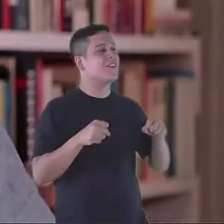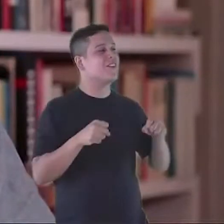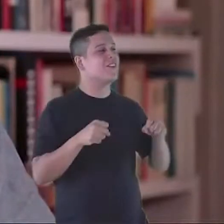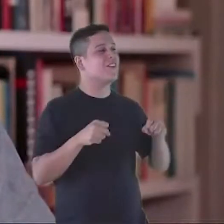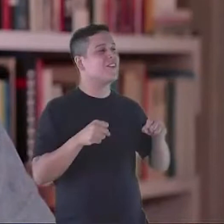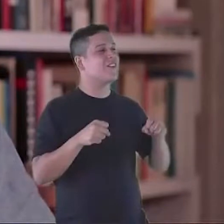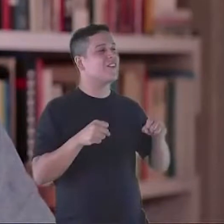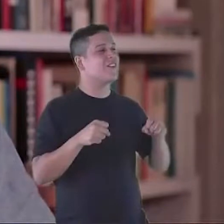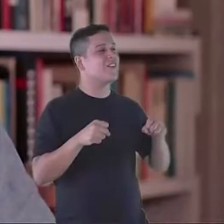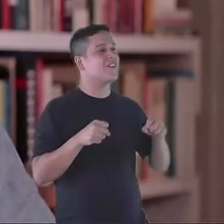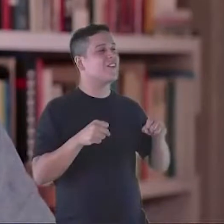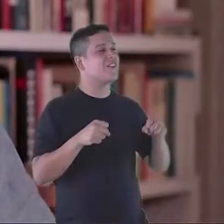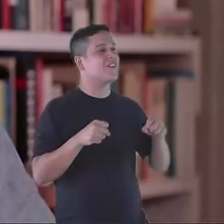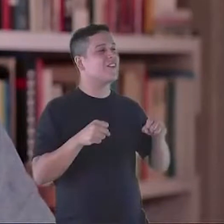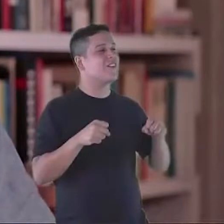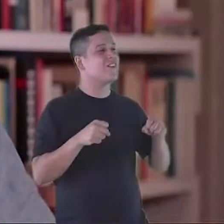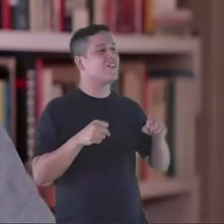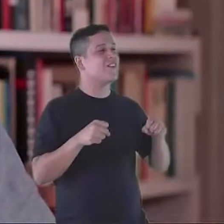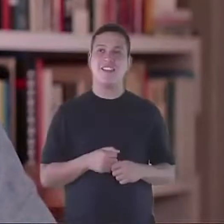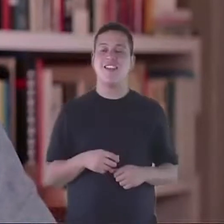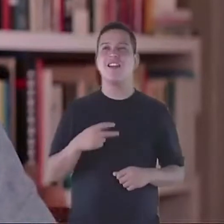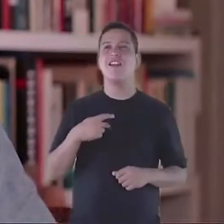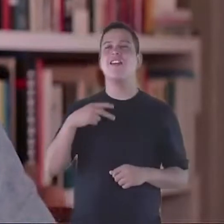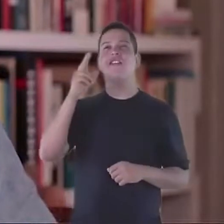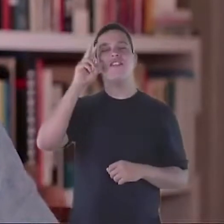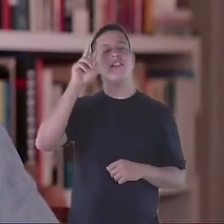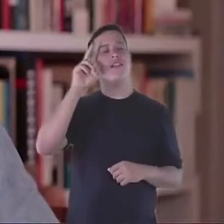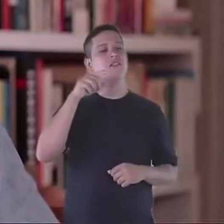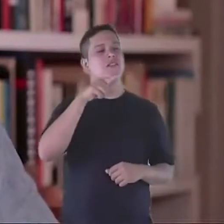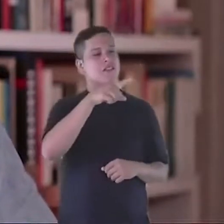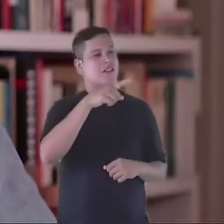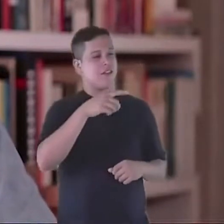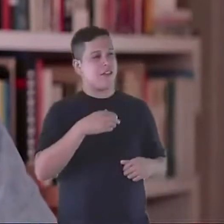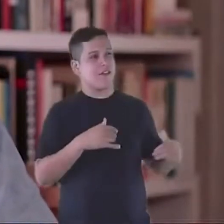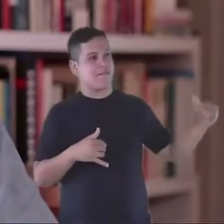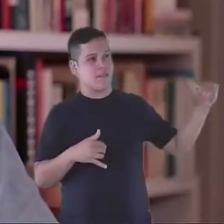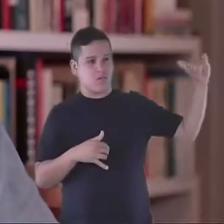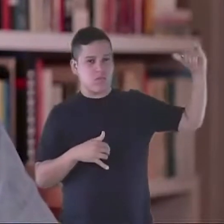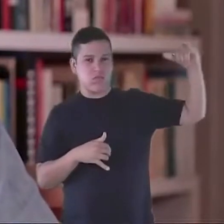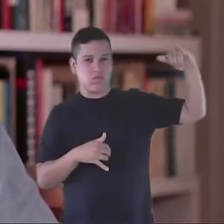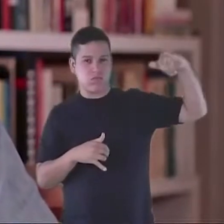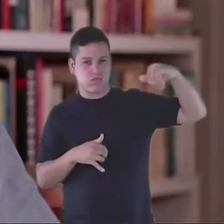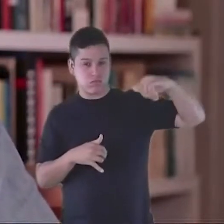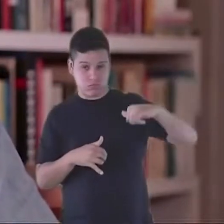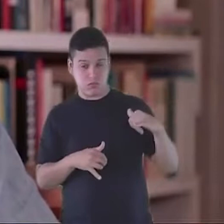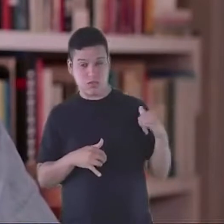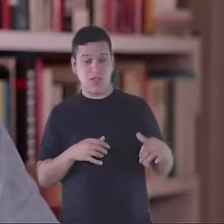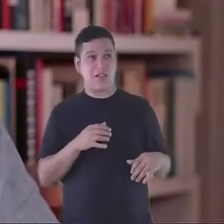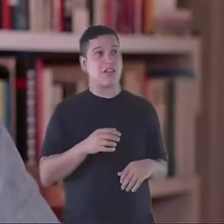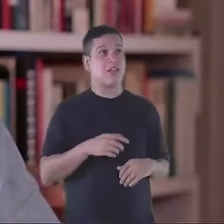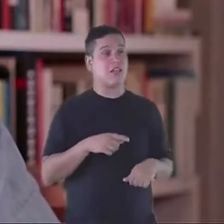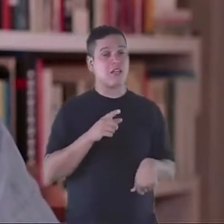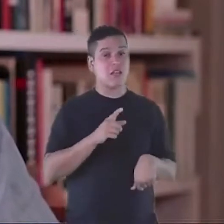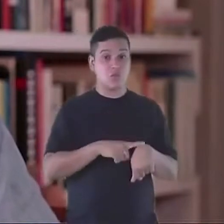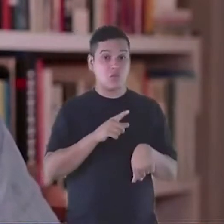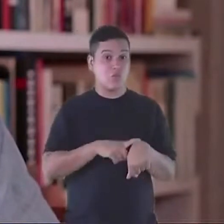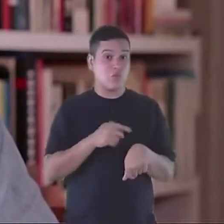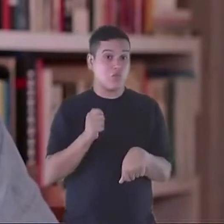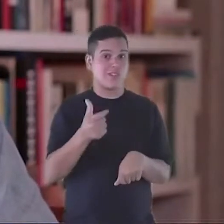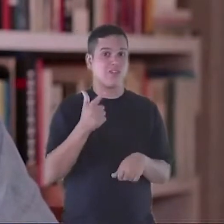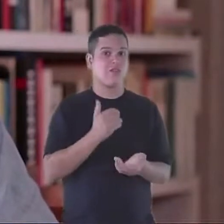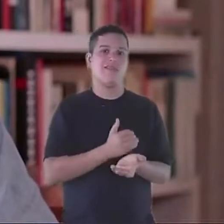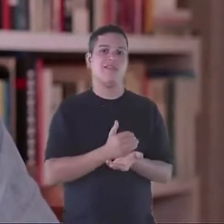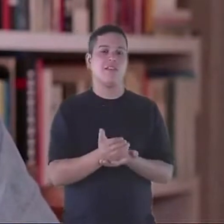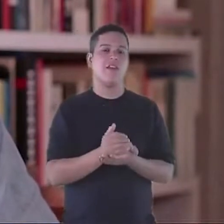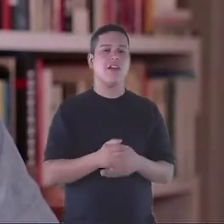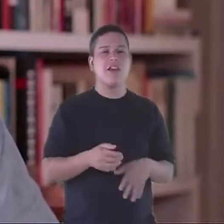peraí, lembrei. Isso. Você estava num avião, você estava vindo de avião, muito em cima da hora, né? E aí o engarrafamento